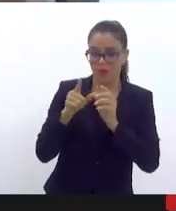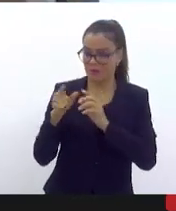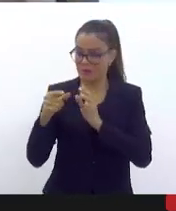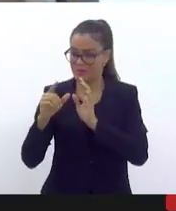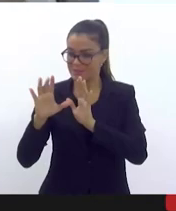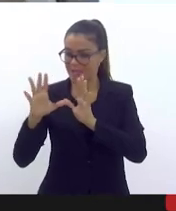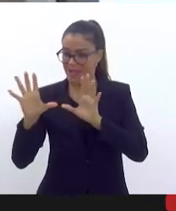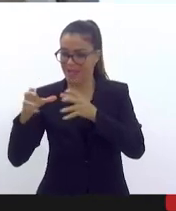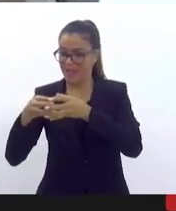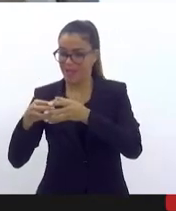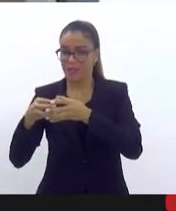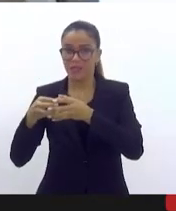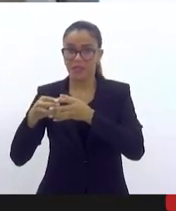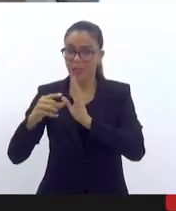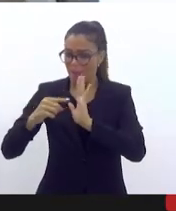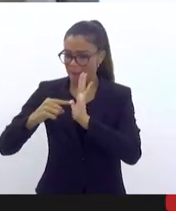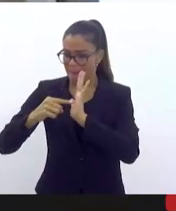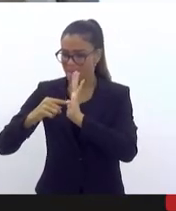inibe